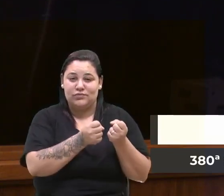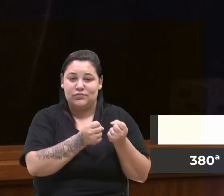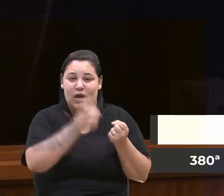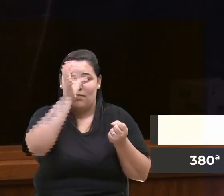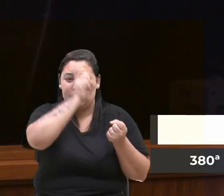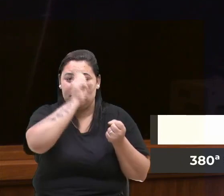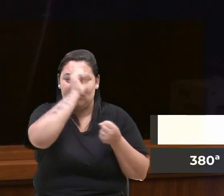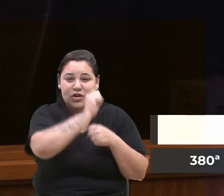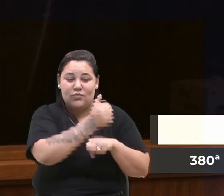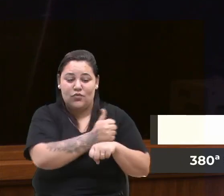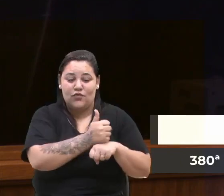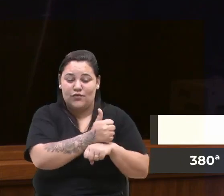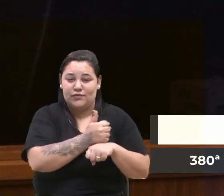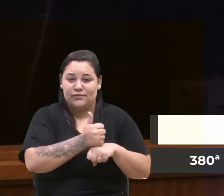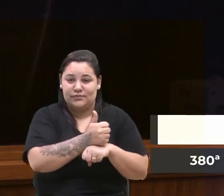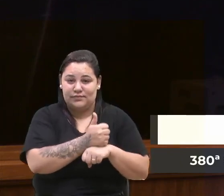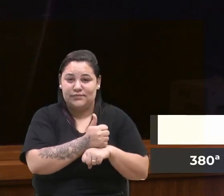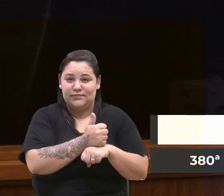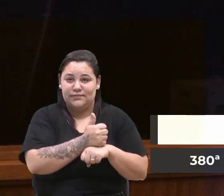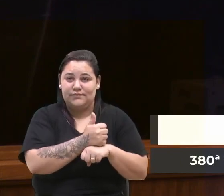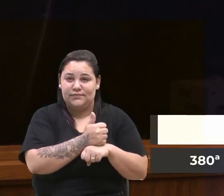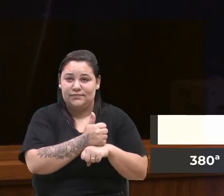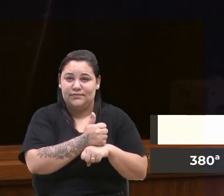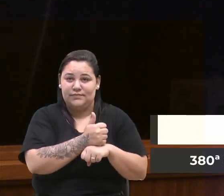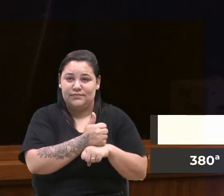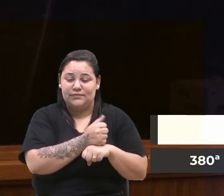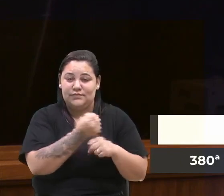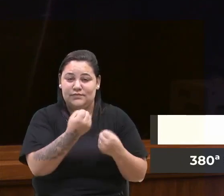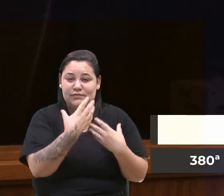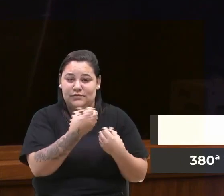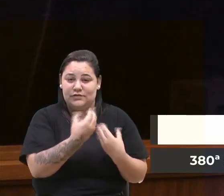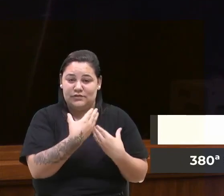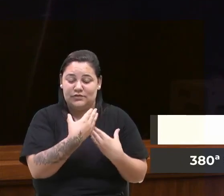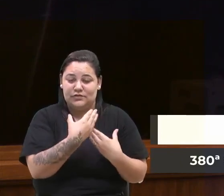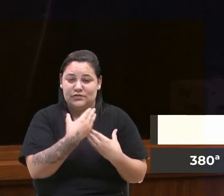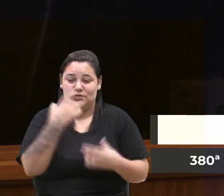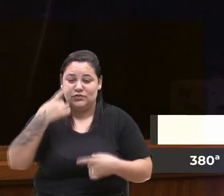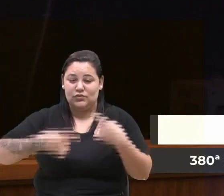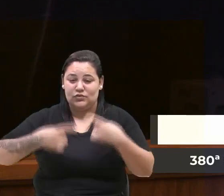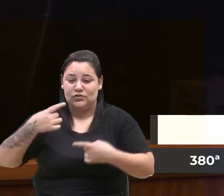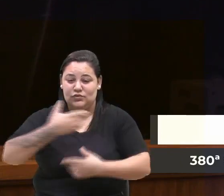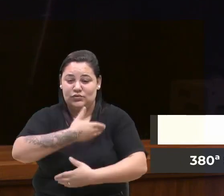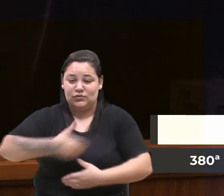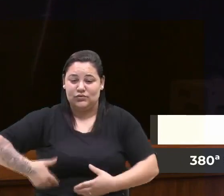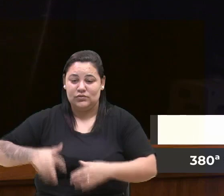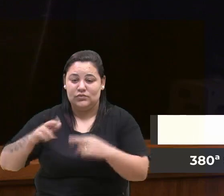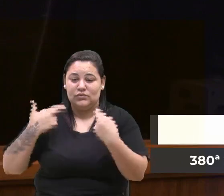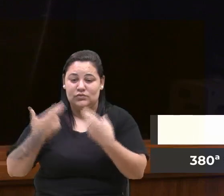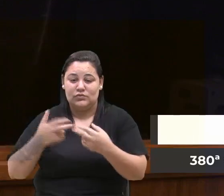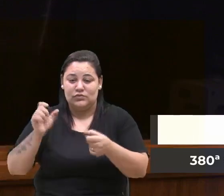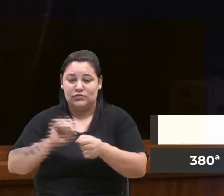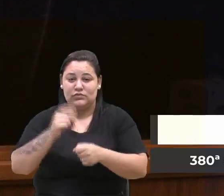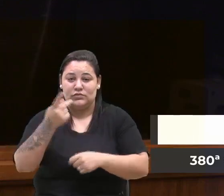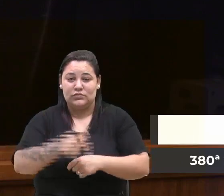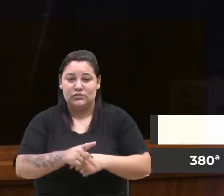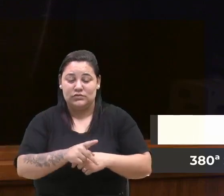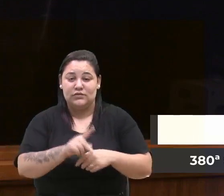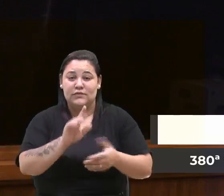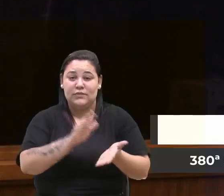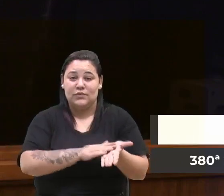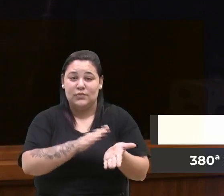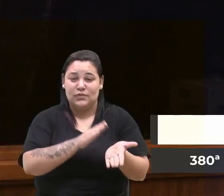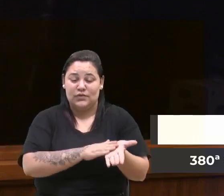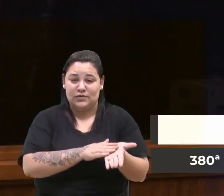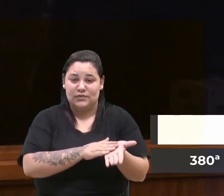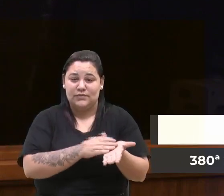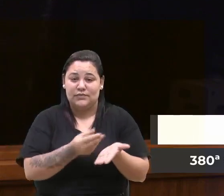Profissional, fruto de 2 debates, 2 audiências públicas que nós fizemos nessa casa, propostas ao